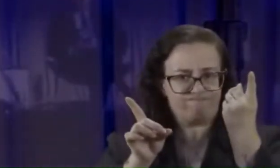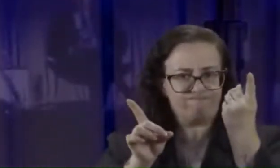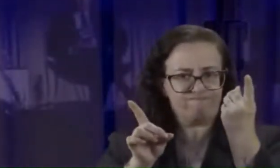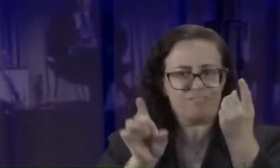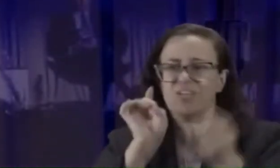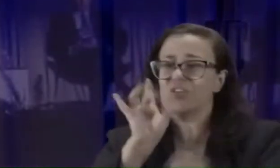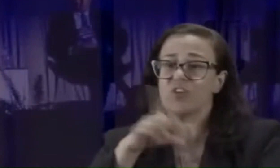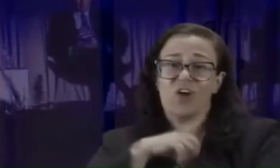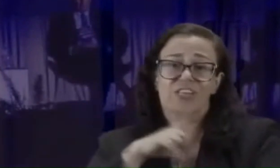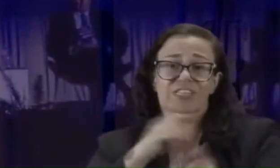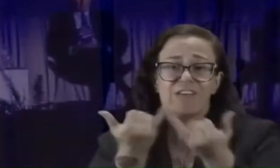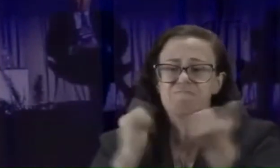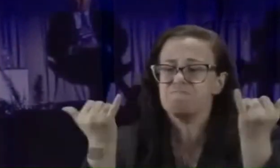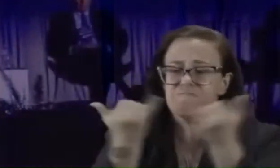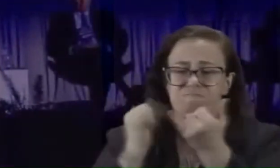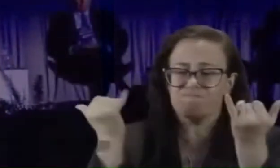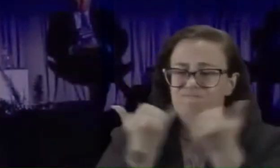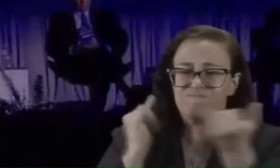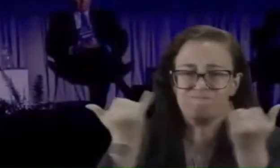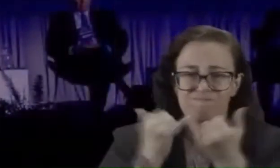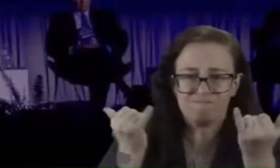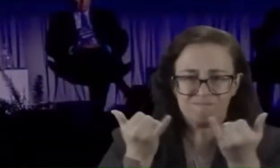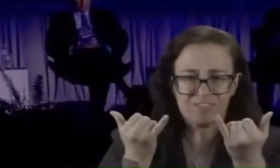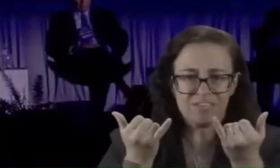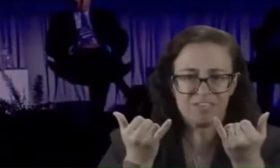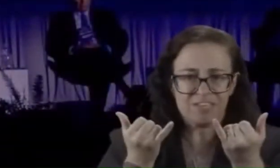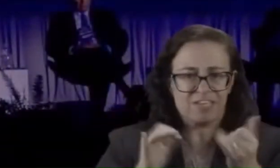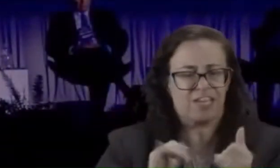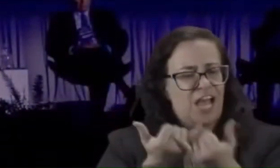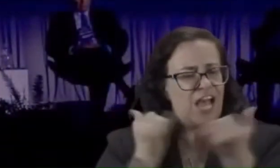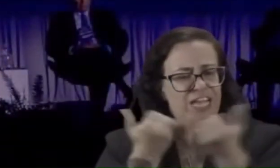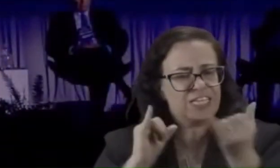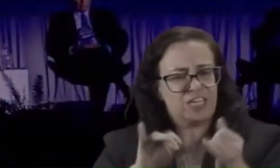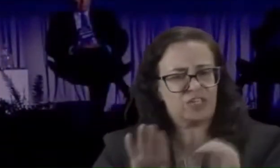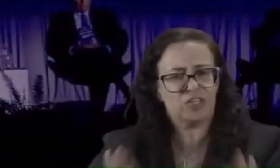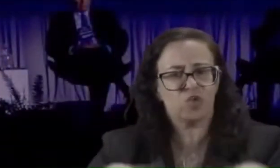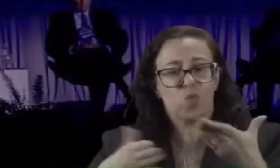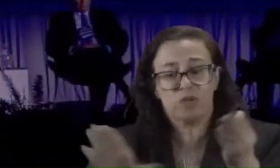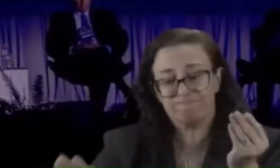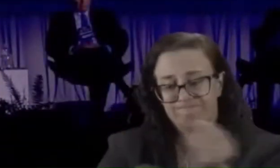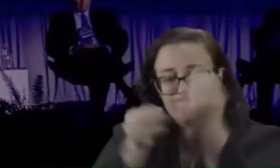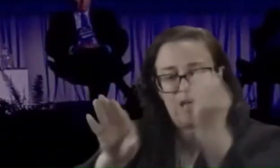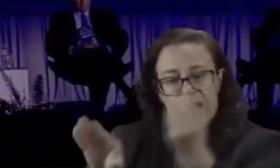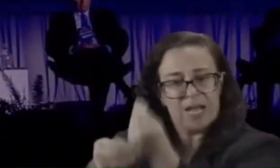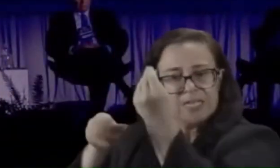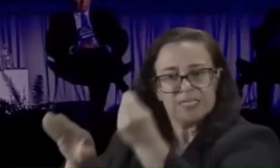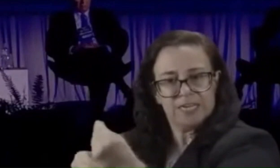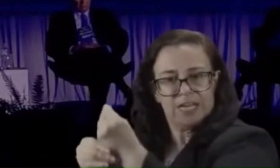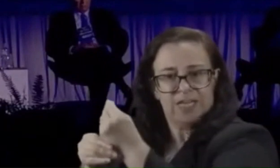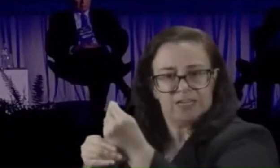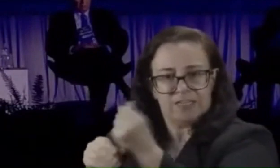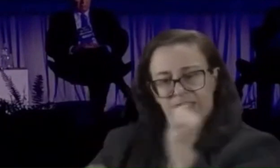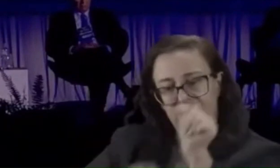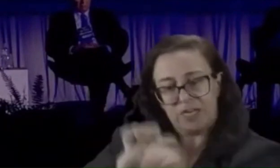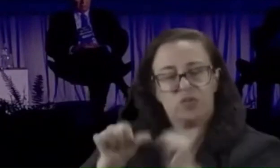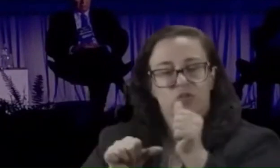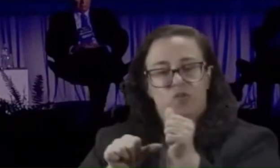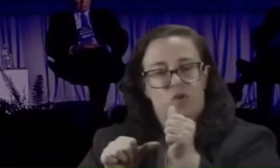energia. A energia, quando agrega as partículas, transforma-se em